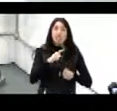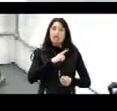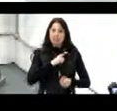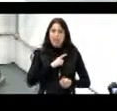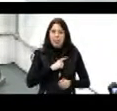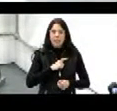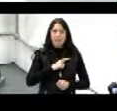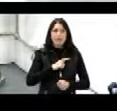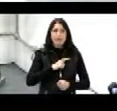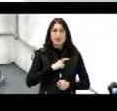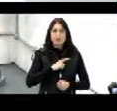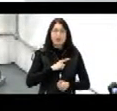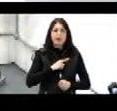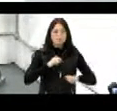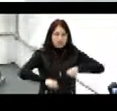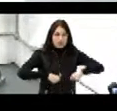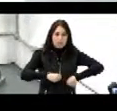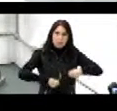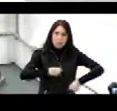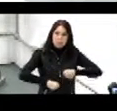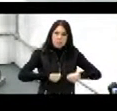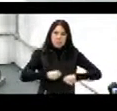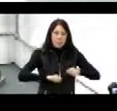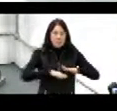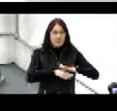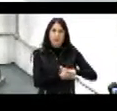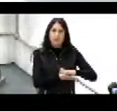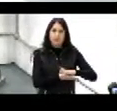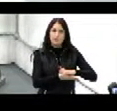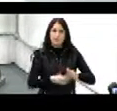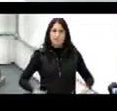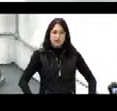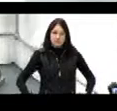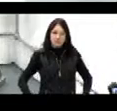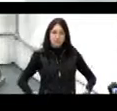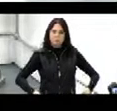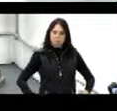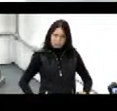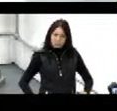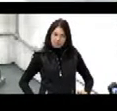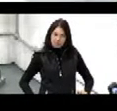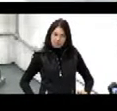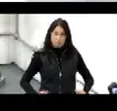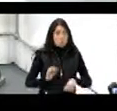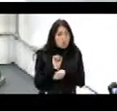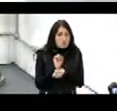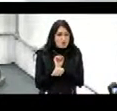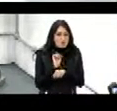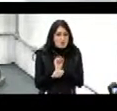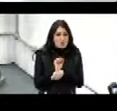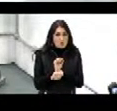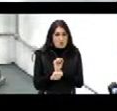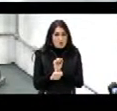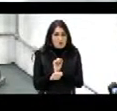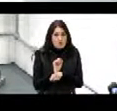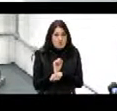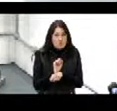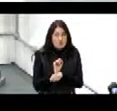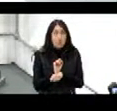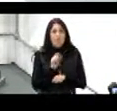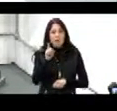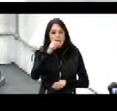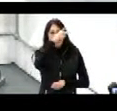bicicletas adaptadas em cadeiras de rodas. Estamos esperando uma sinalização do